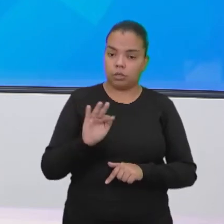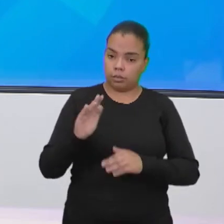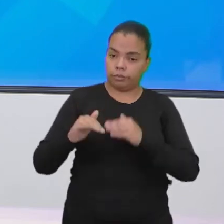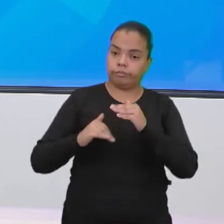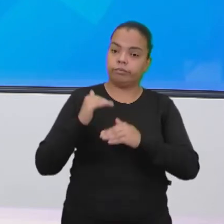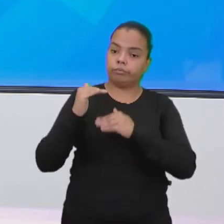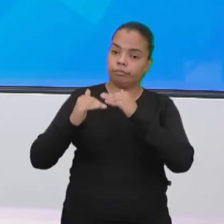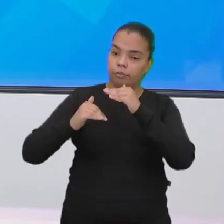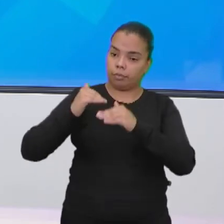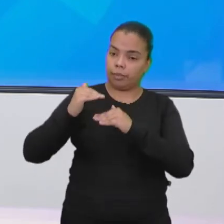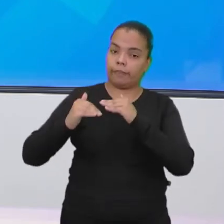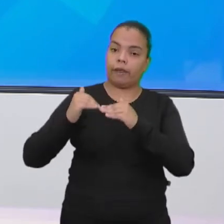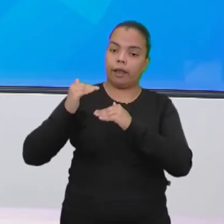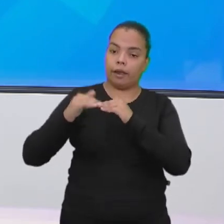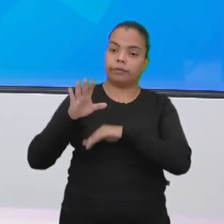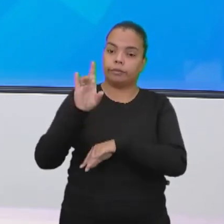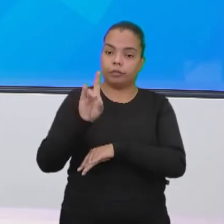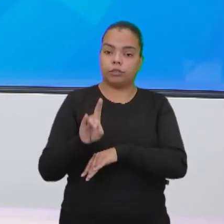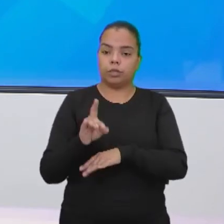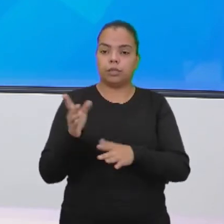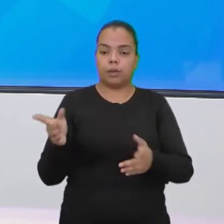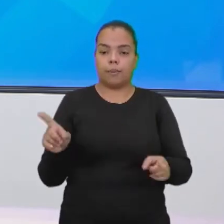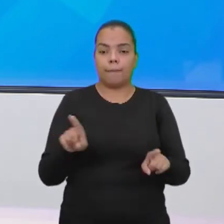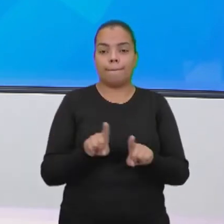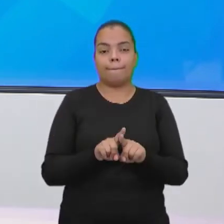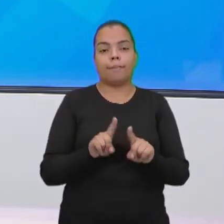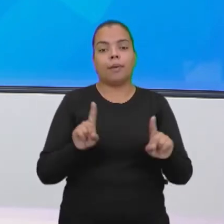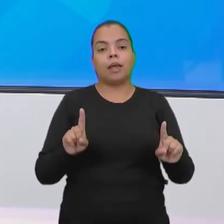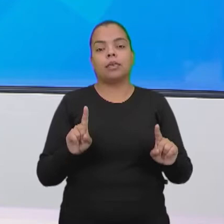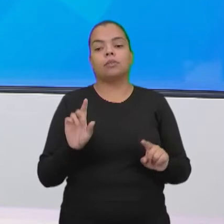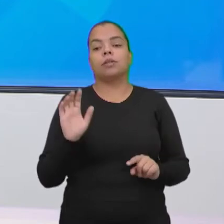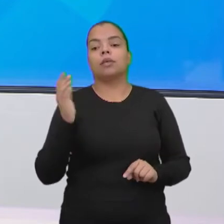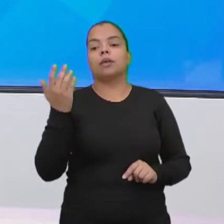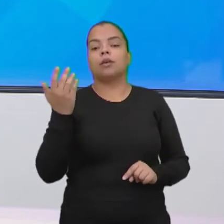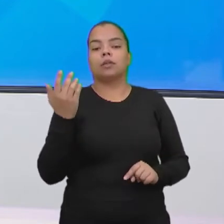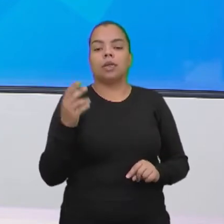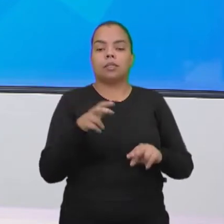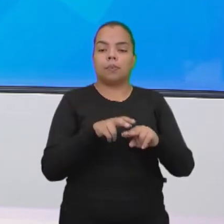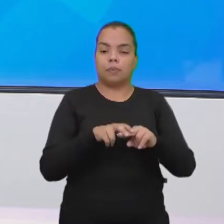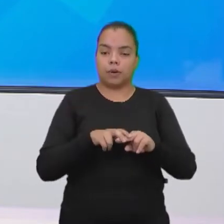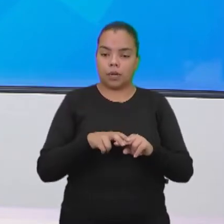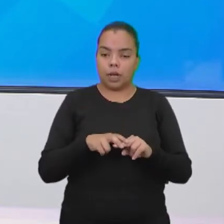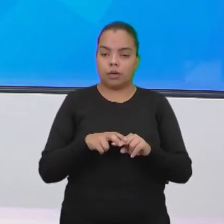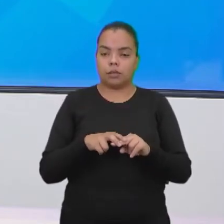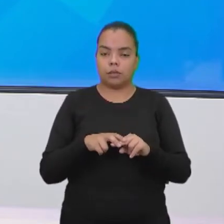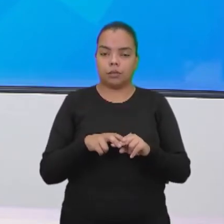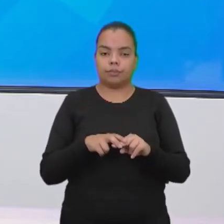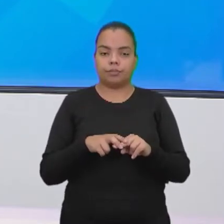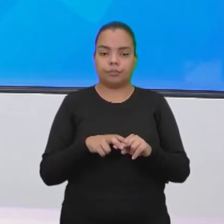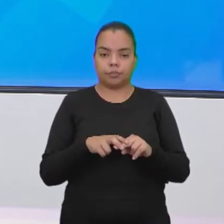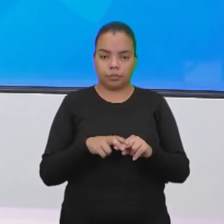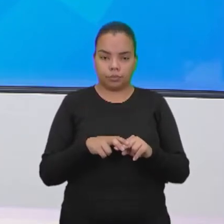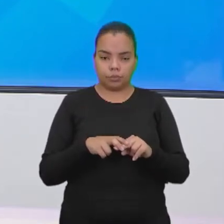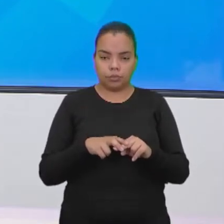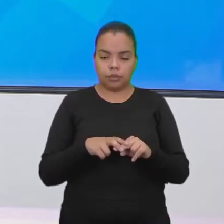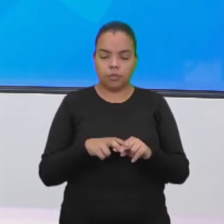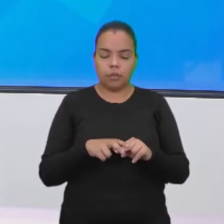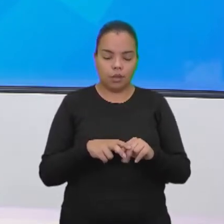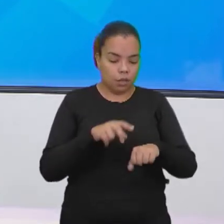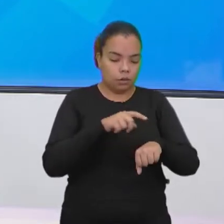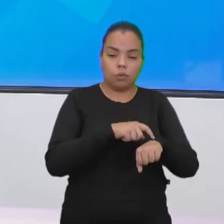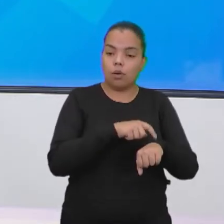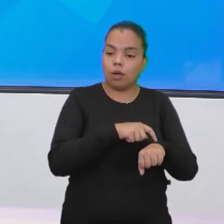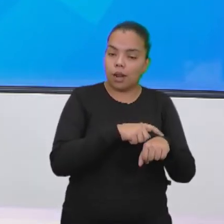de executivos, mas o que acaba acontecendo? Ela, por causa da pouca flexibilidade do